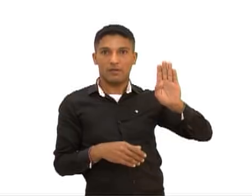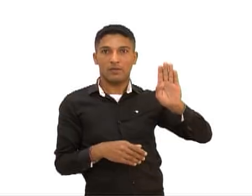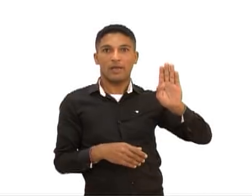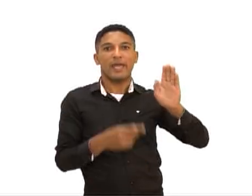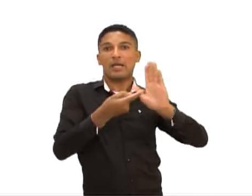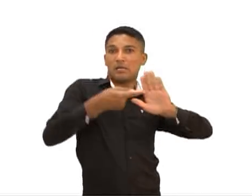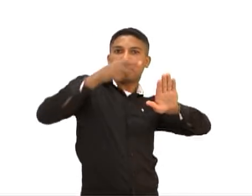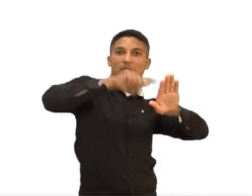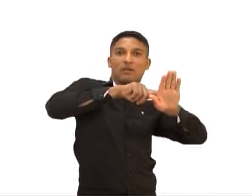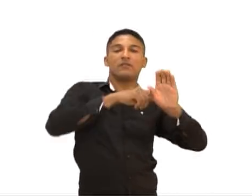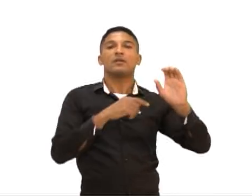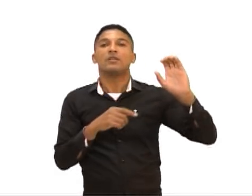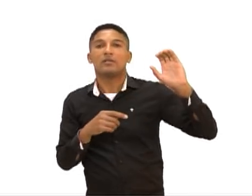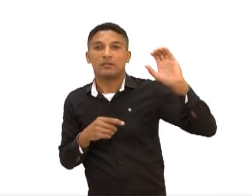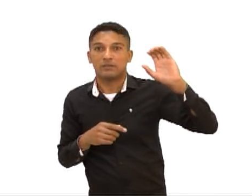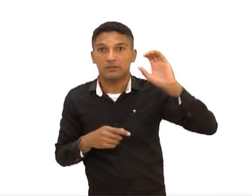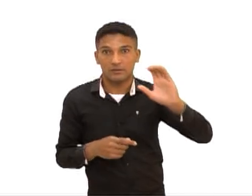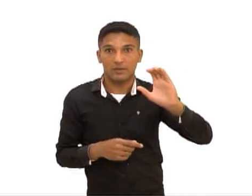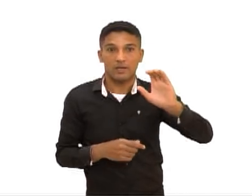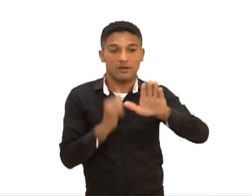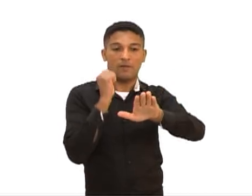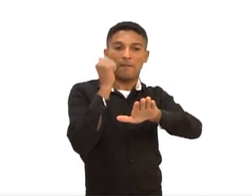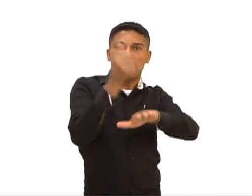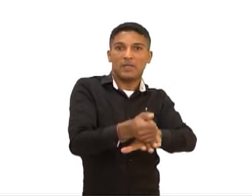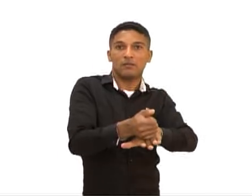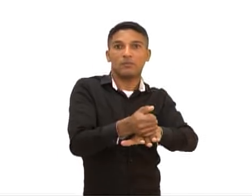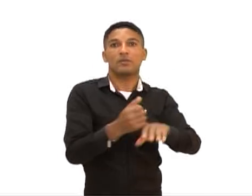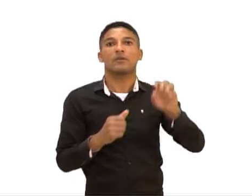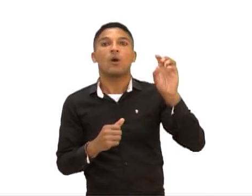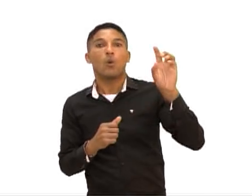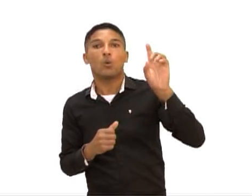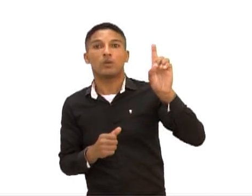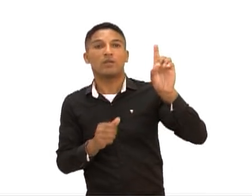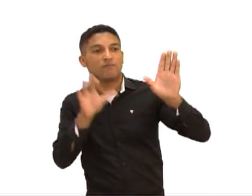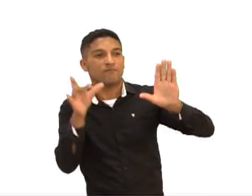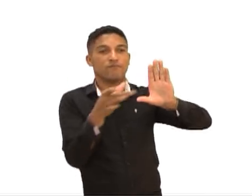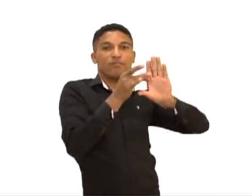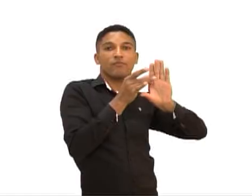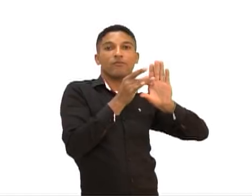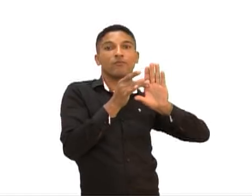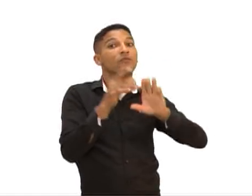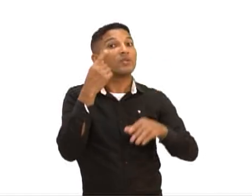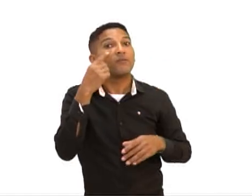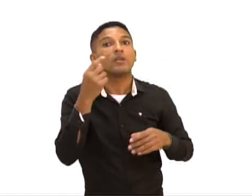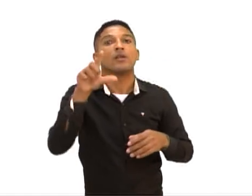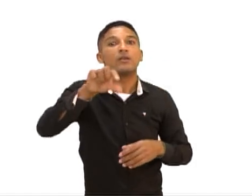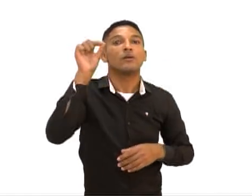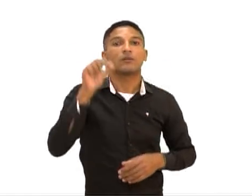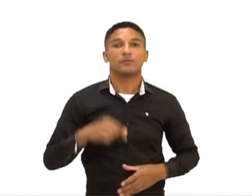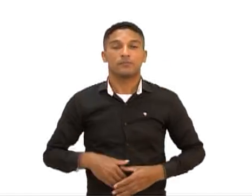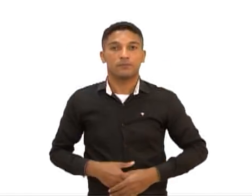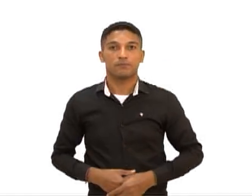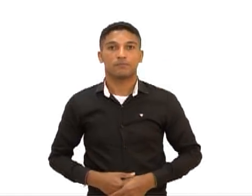C, metonímia ou D, personificação? Mais esse exercício.